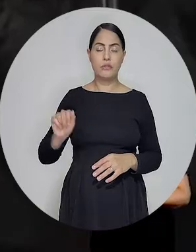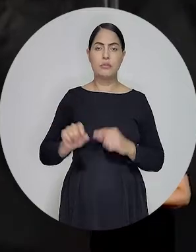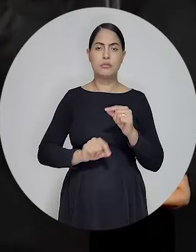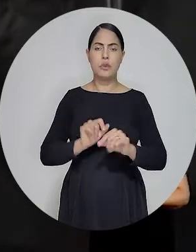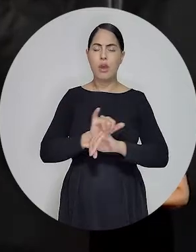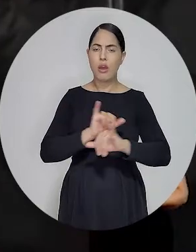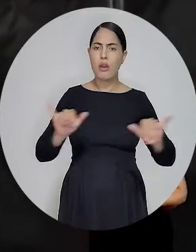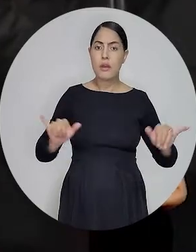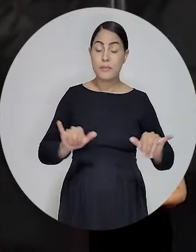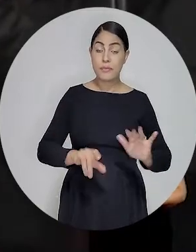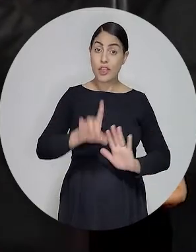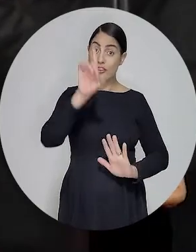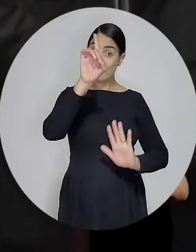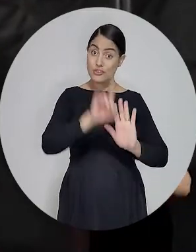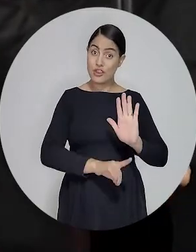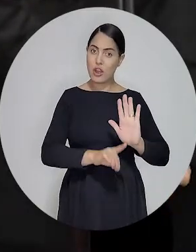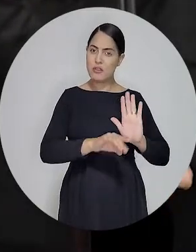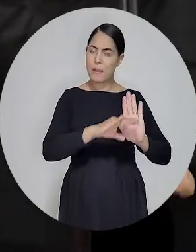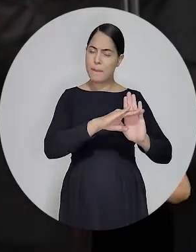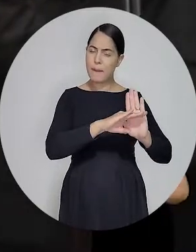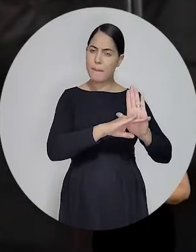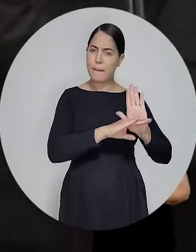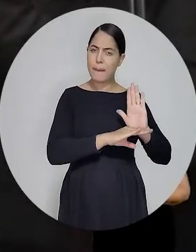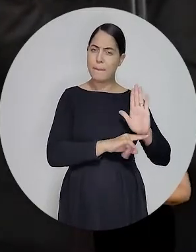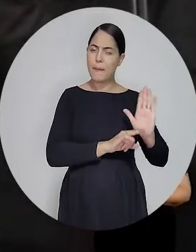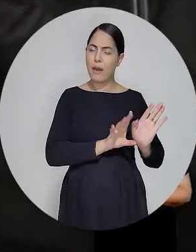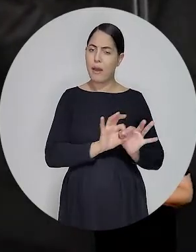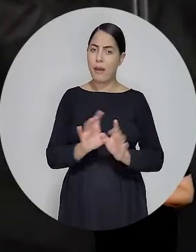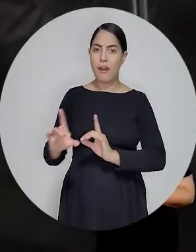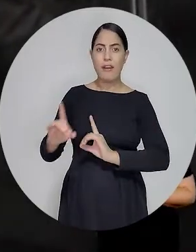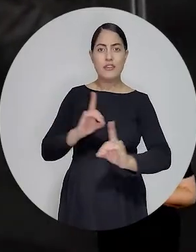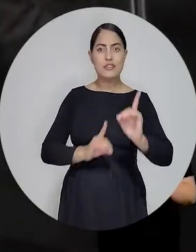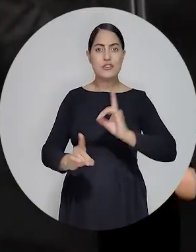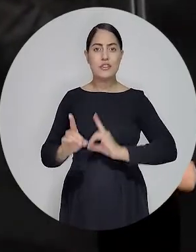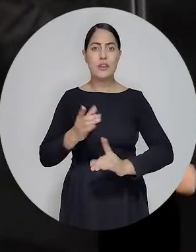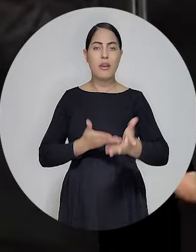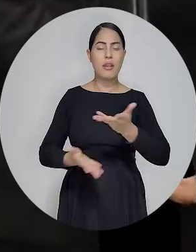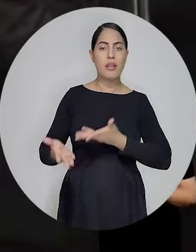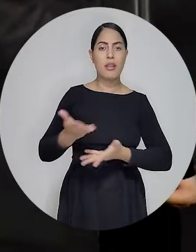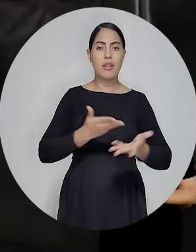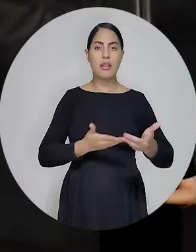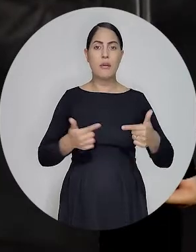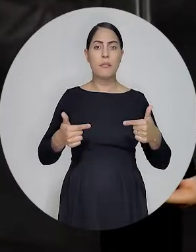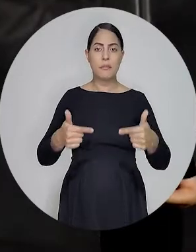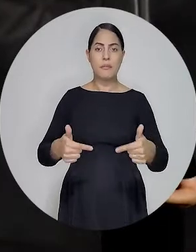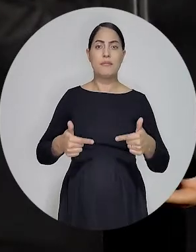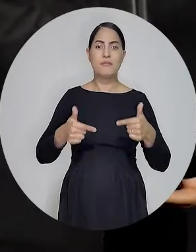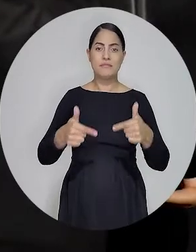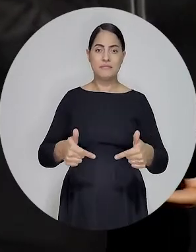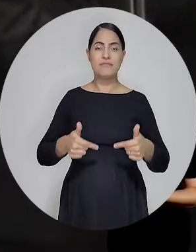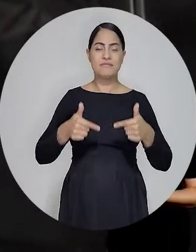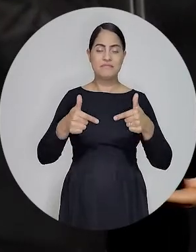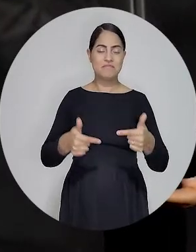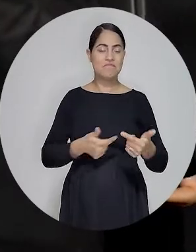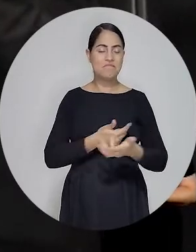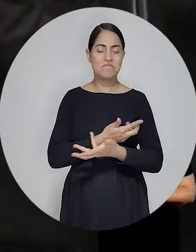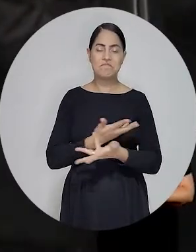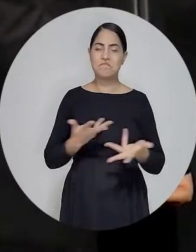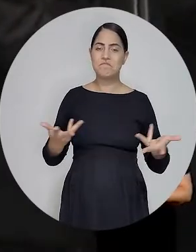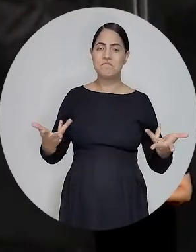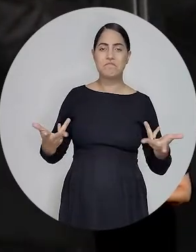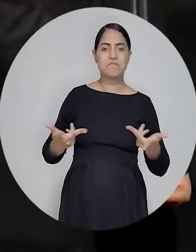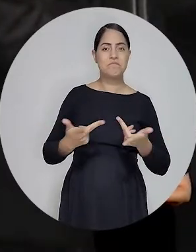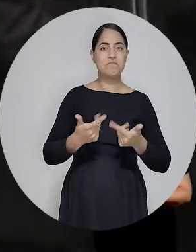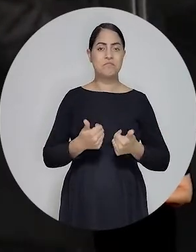construtivismo lógico-semântico, o direito é um processo dinâmico de jurisdição e de jurisdição de fatos consoante